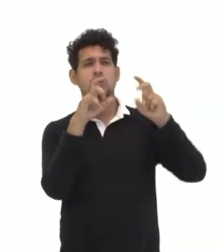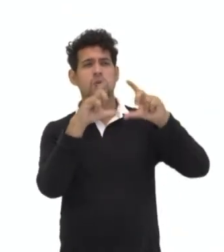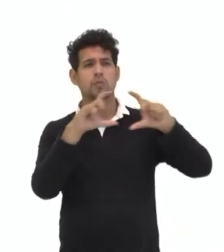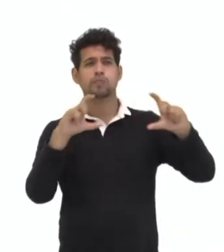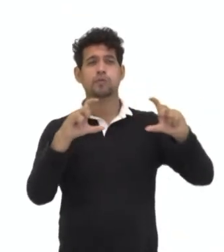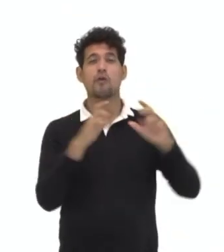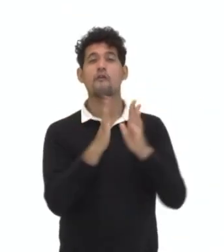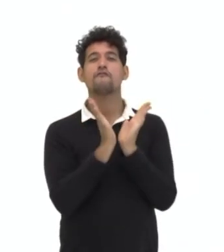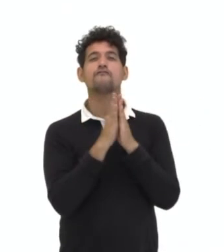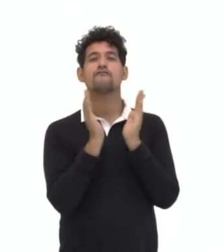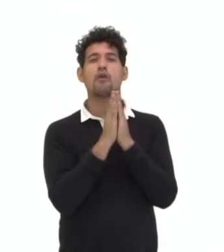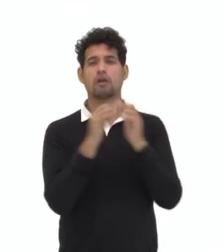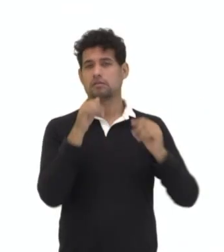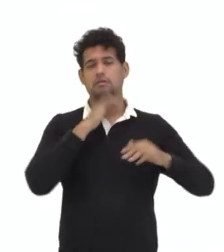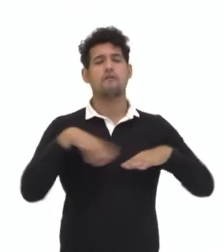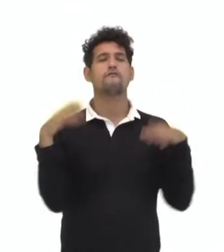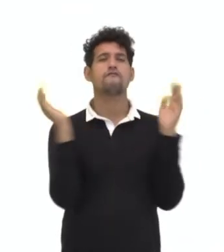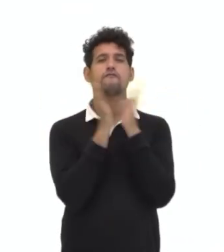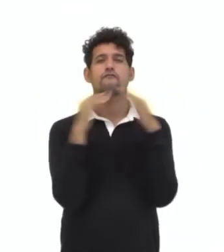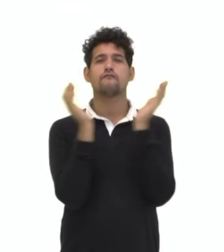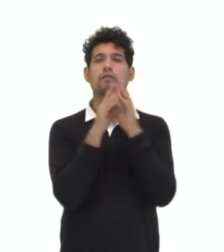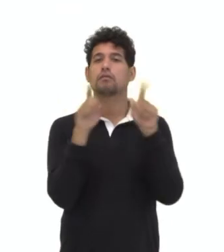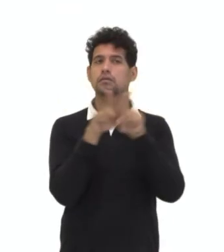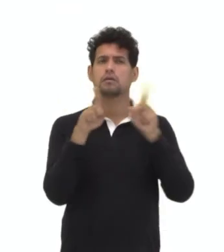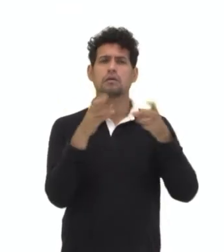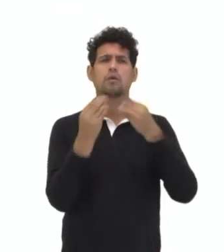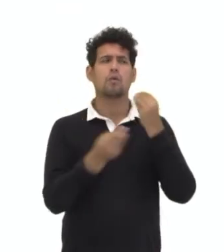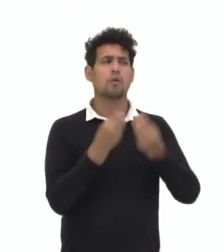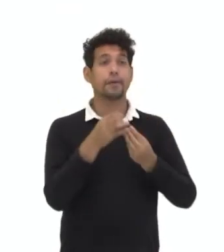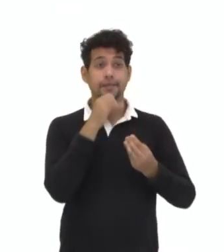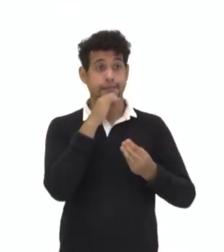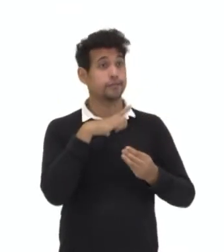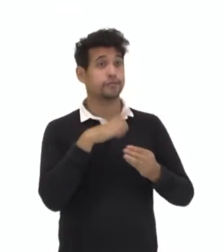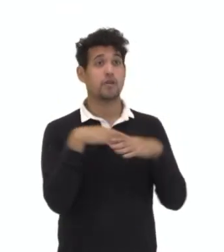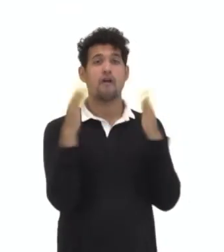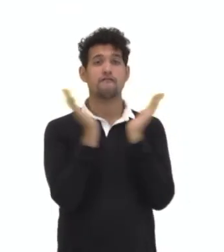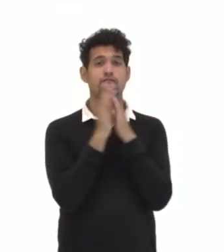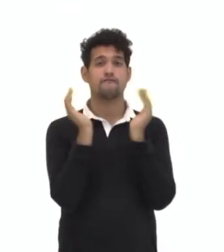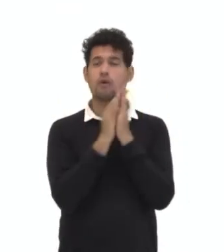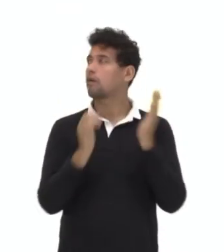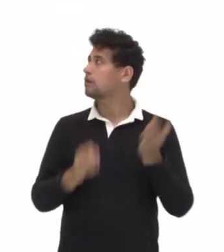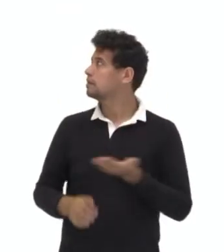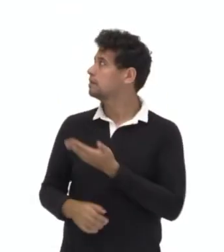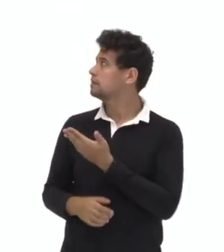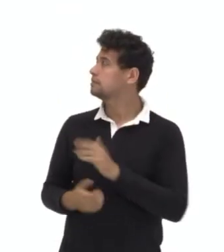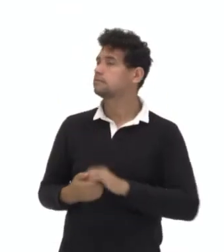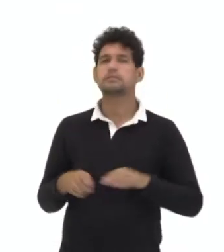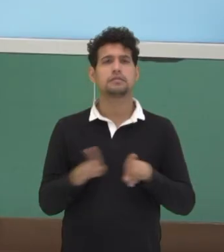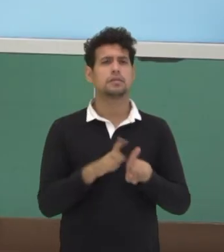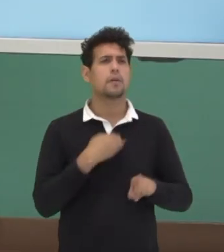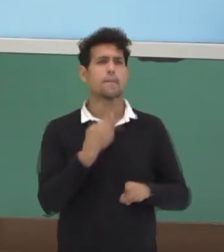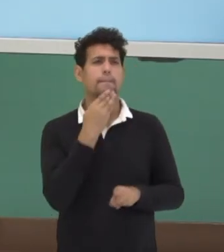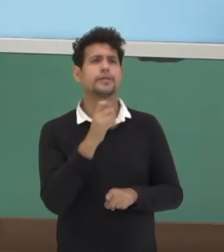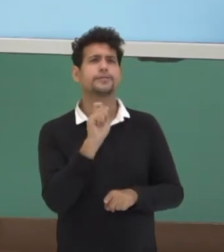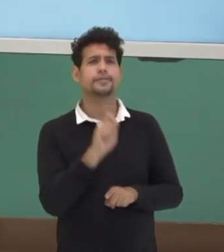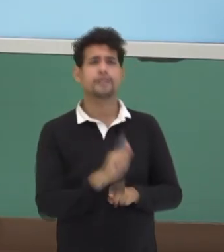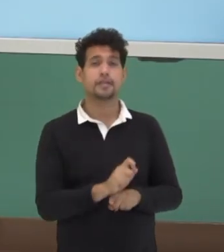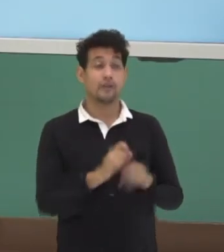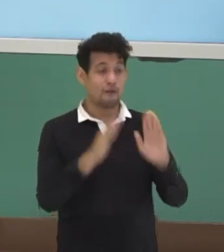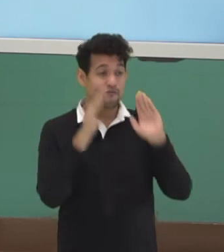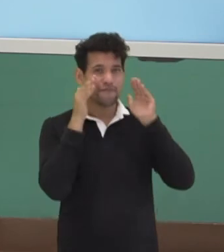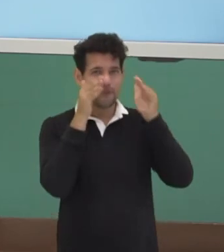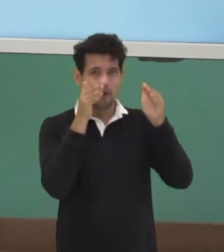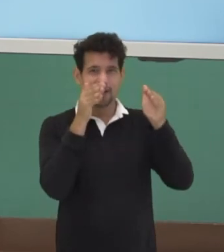da palavra foca no contexto da campanha. Eu tenho a foca, né? E eu peço foca